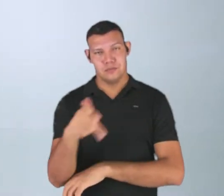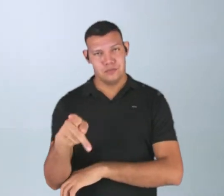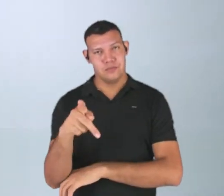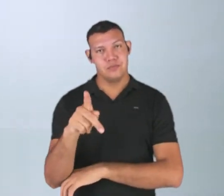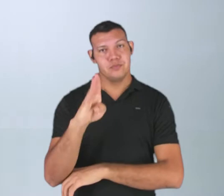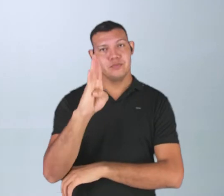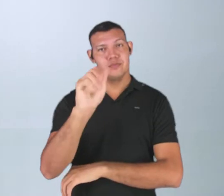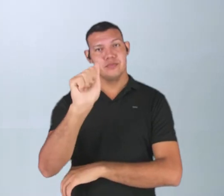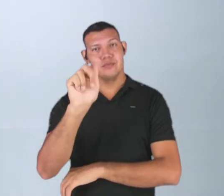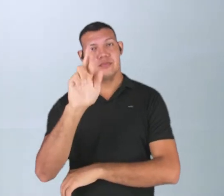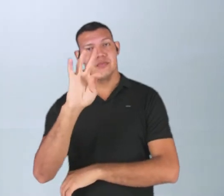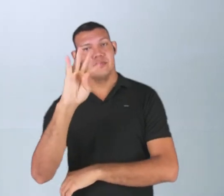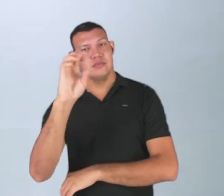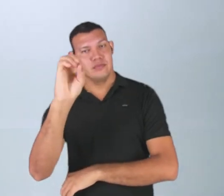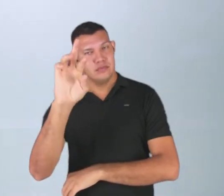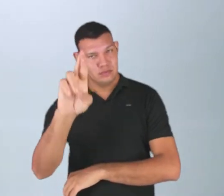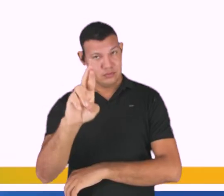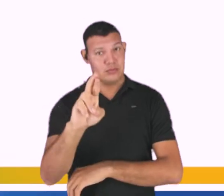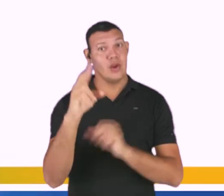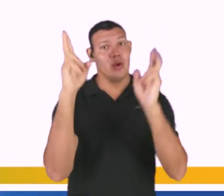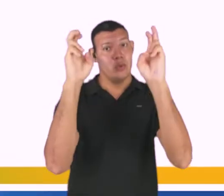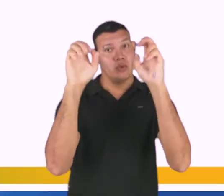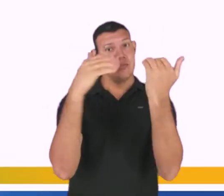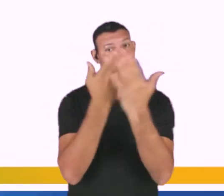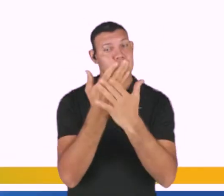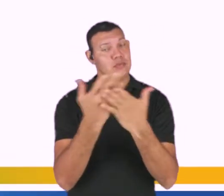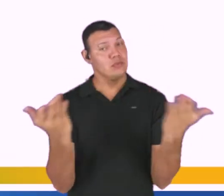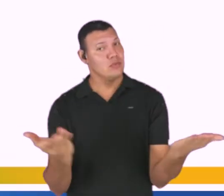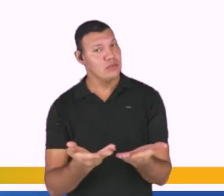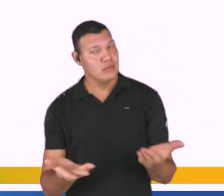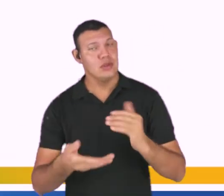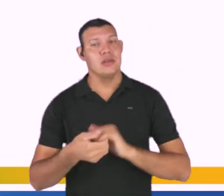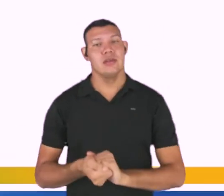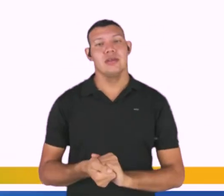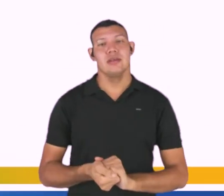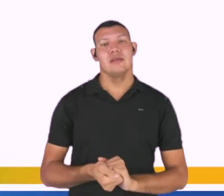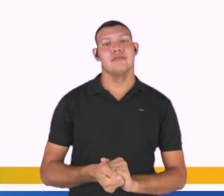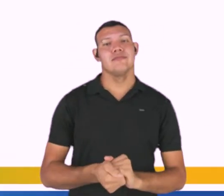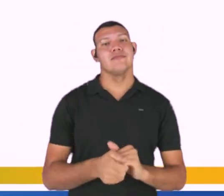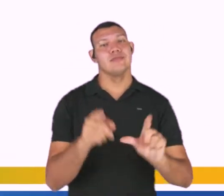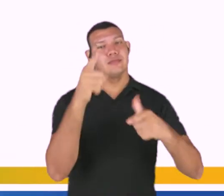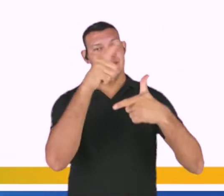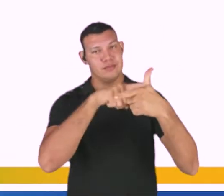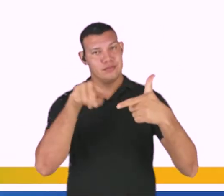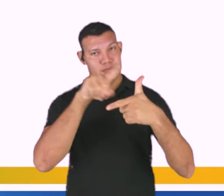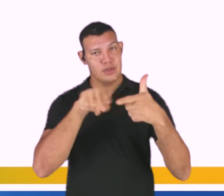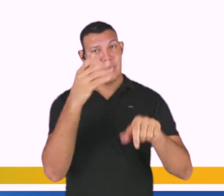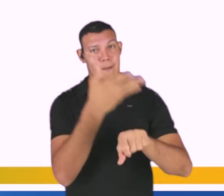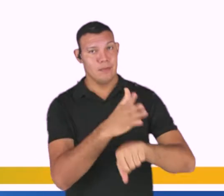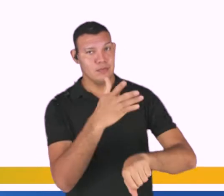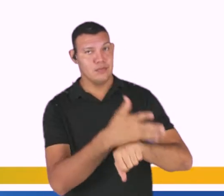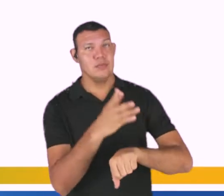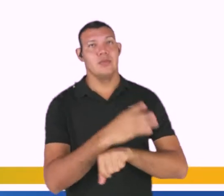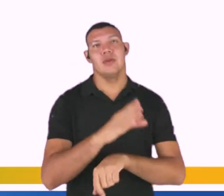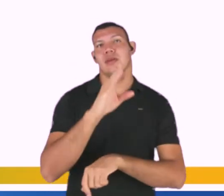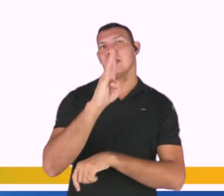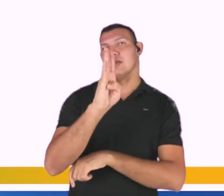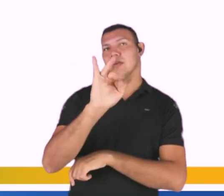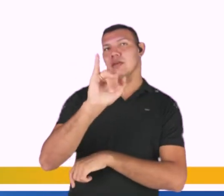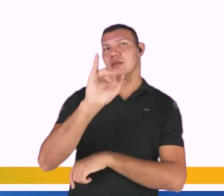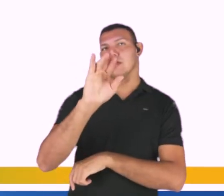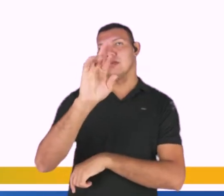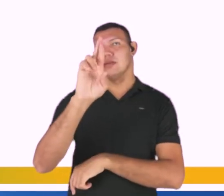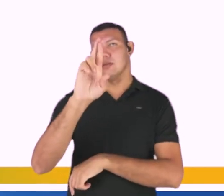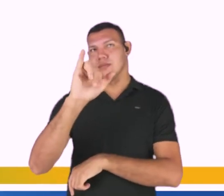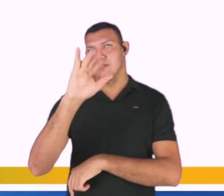é bastou professor de matemática e o tema da aula de hoje é dispositivo prático de briot-ruffini E